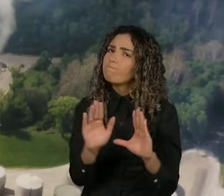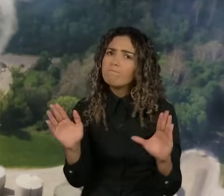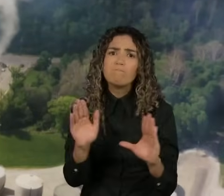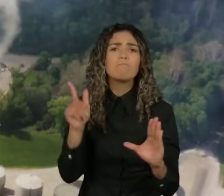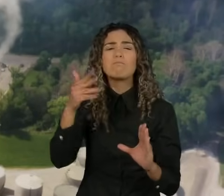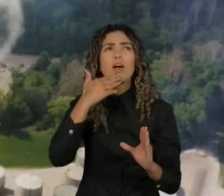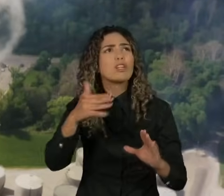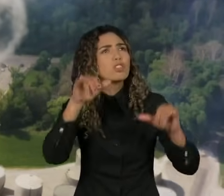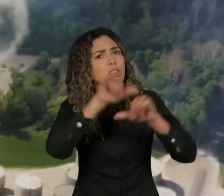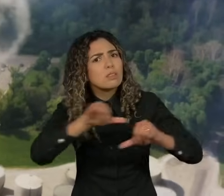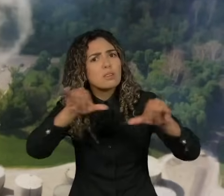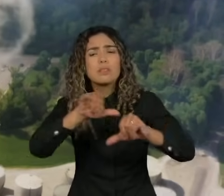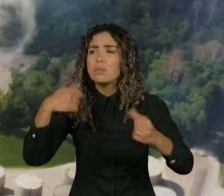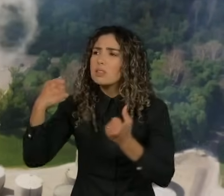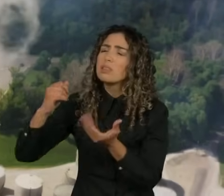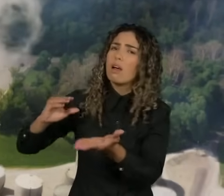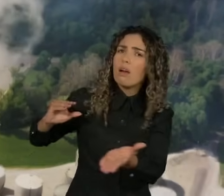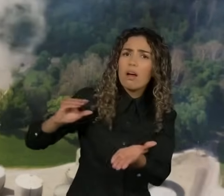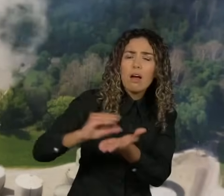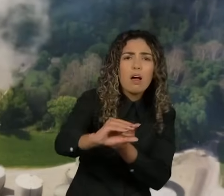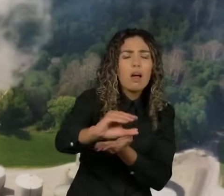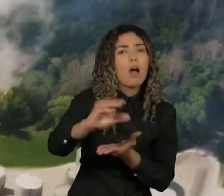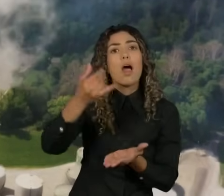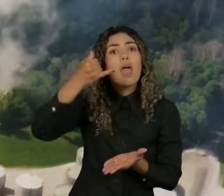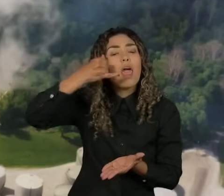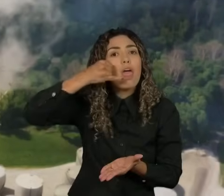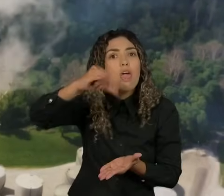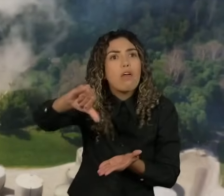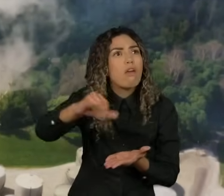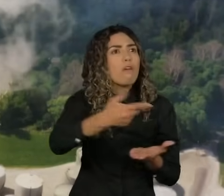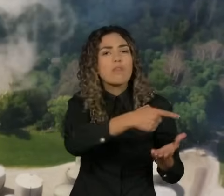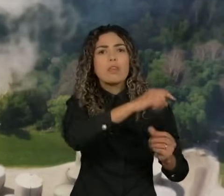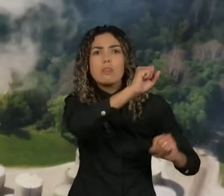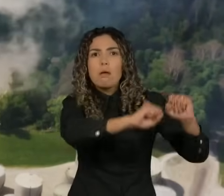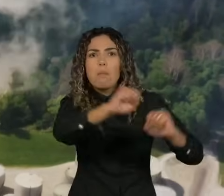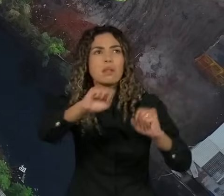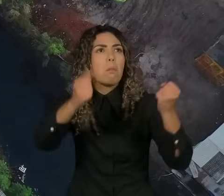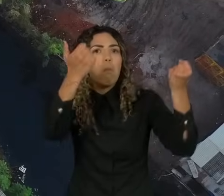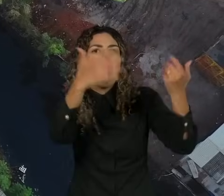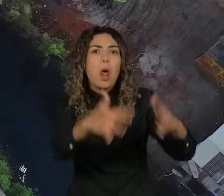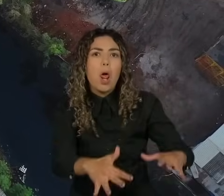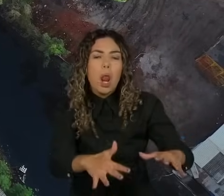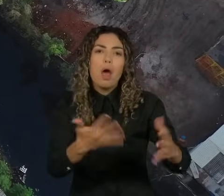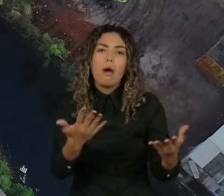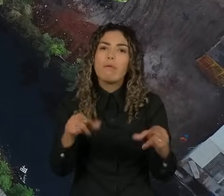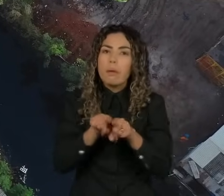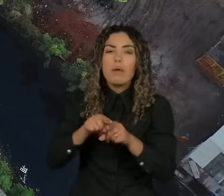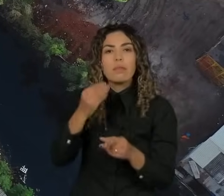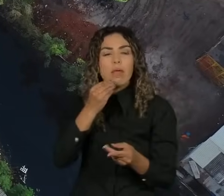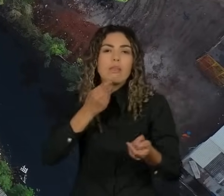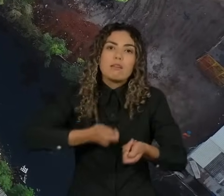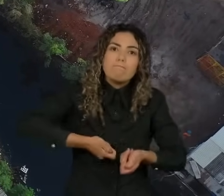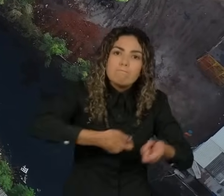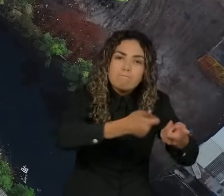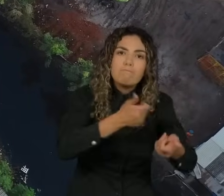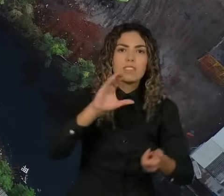financiamento para evitar o fracasso do mercado global de créditos de carbono. Esse sistema permite que empresas e países